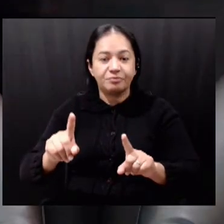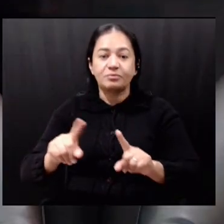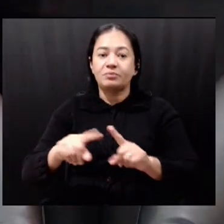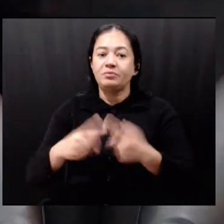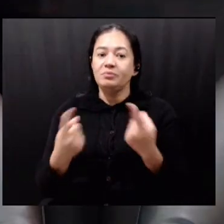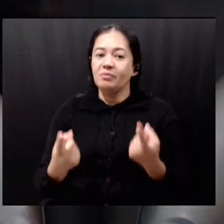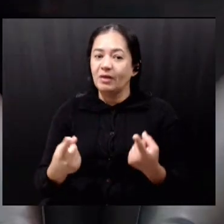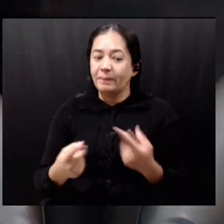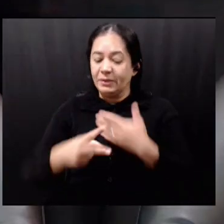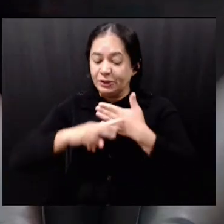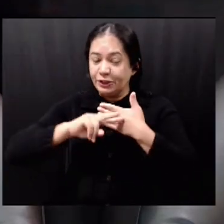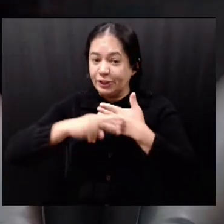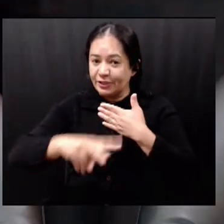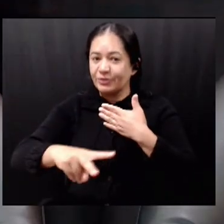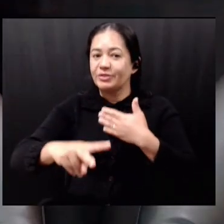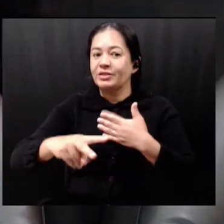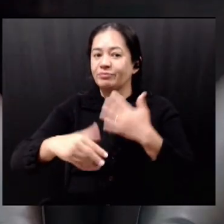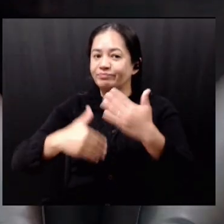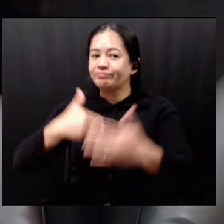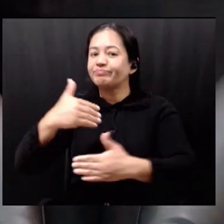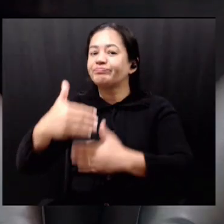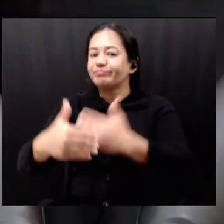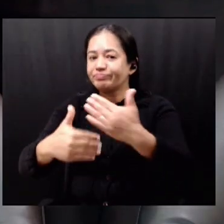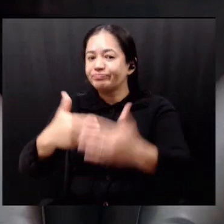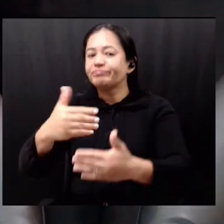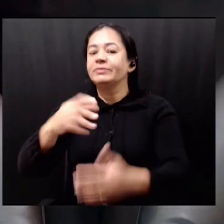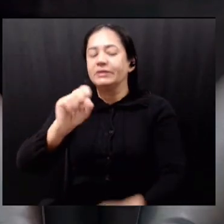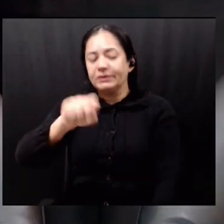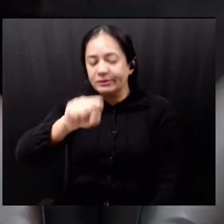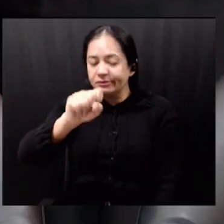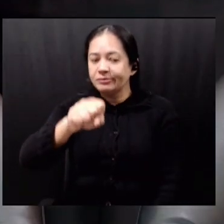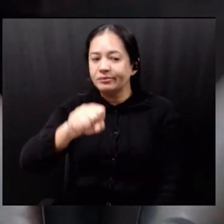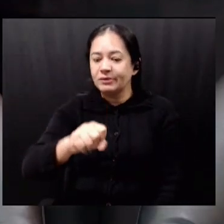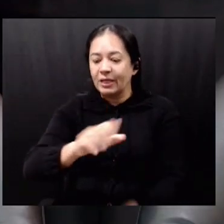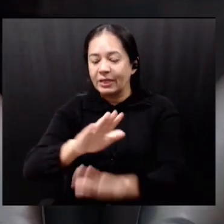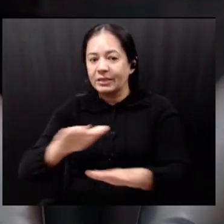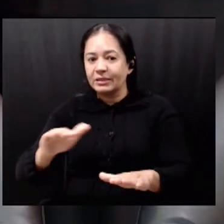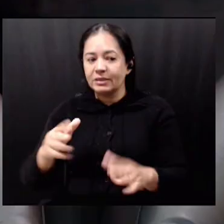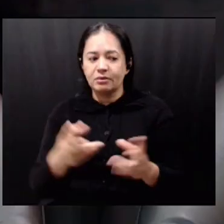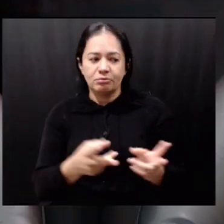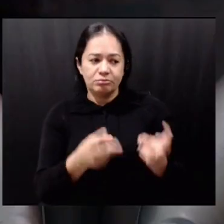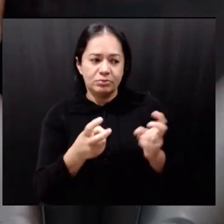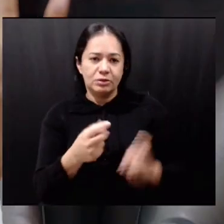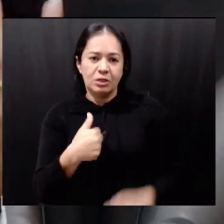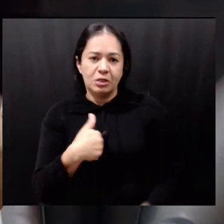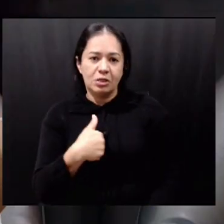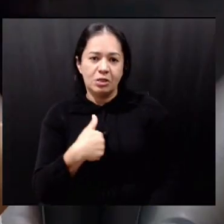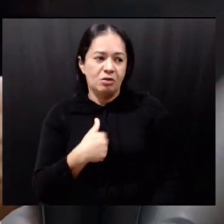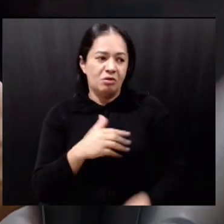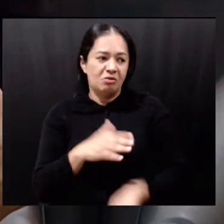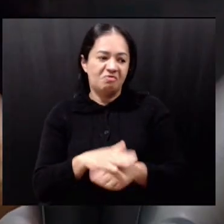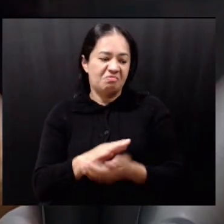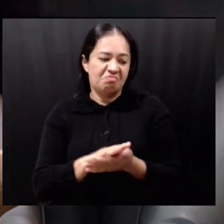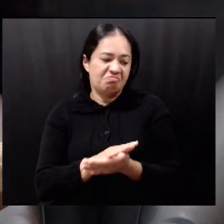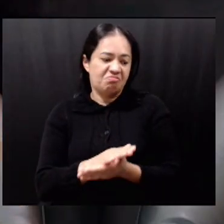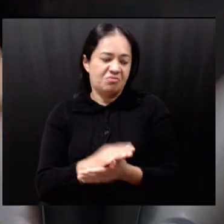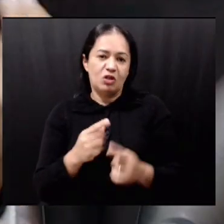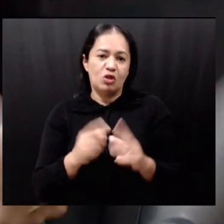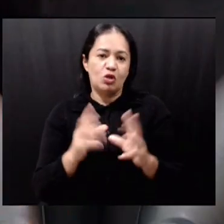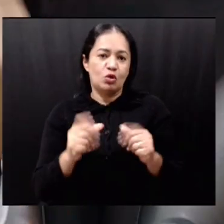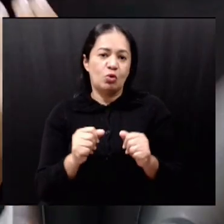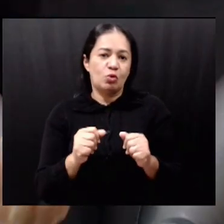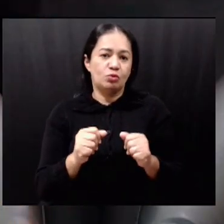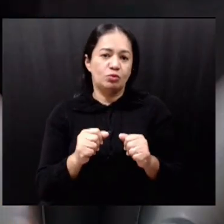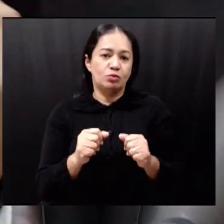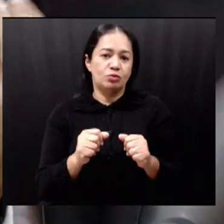isso a longo prazo vai impactar. A criança ela vai perceber que eu não faço diferença porque tá todo mundo se